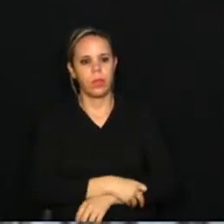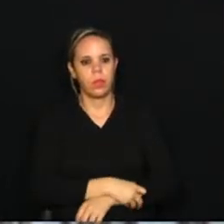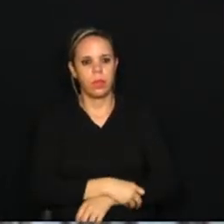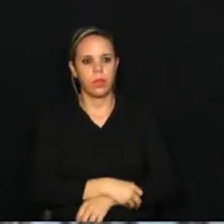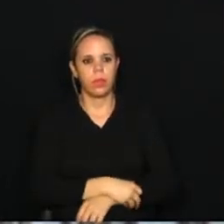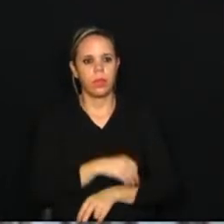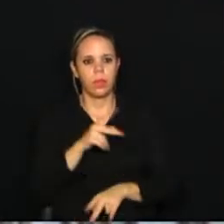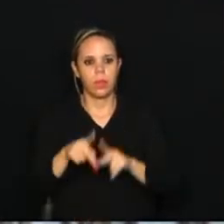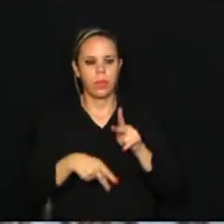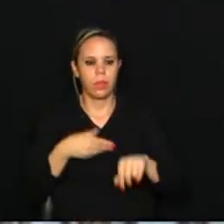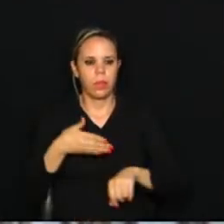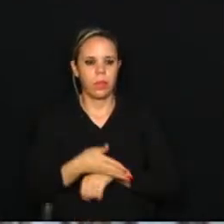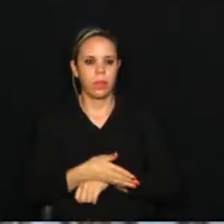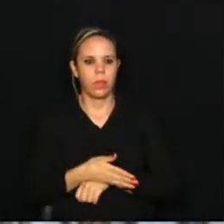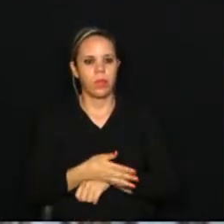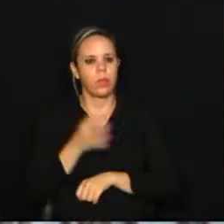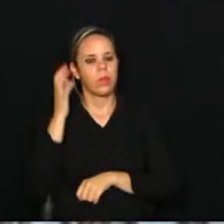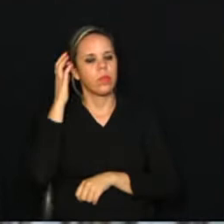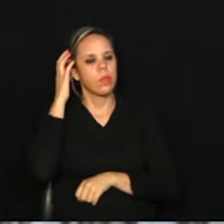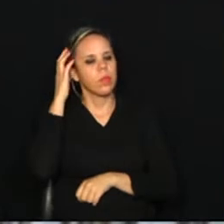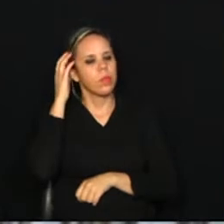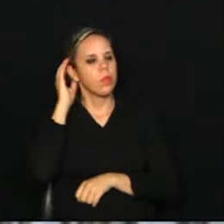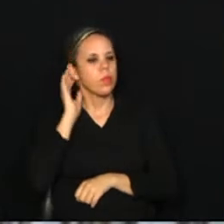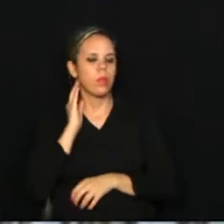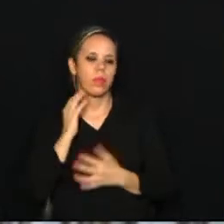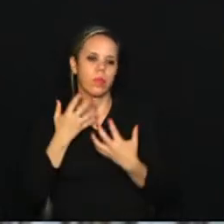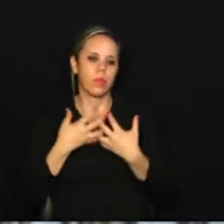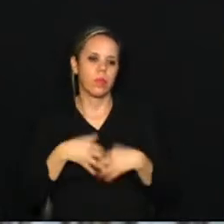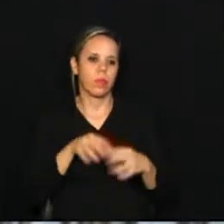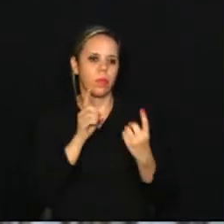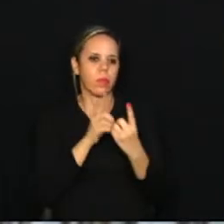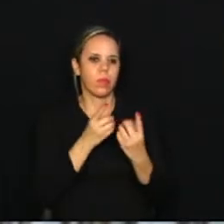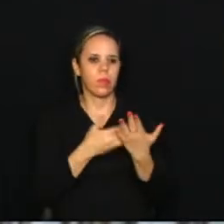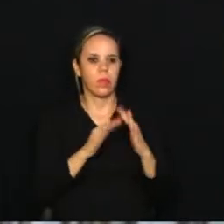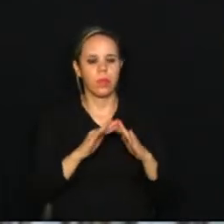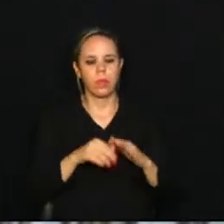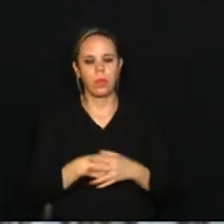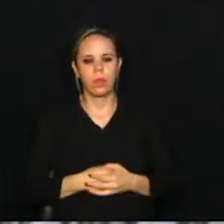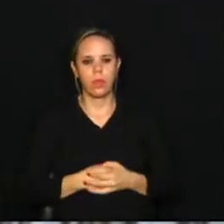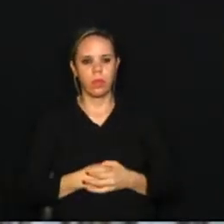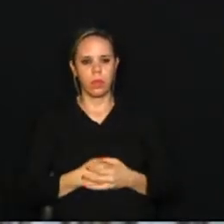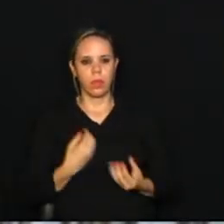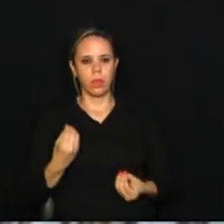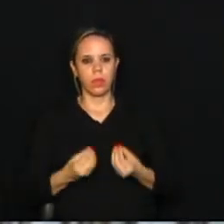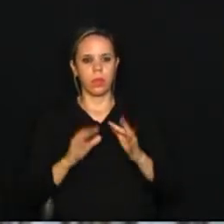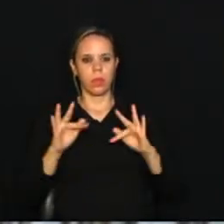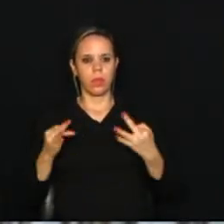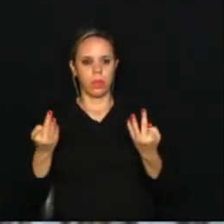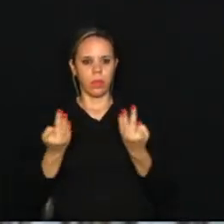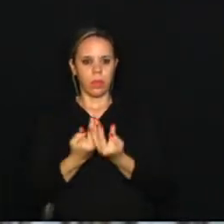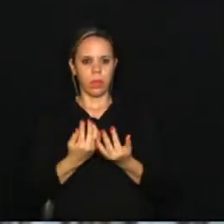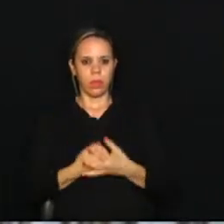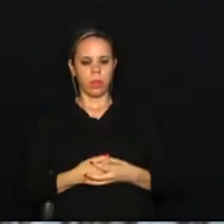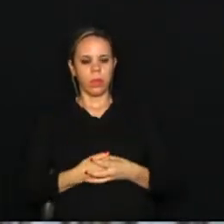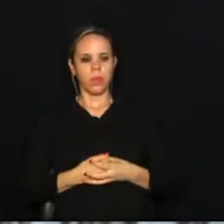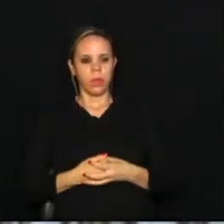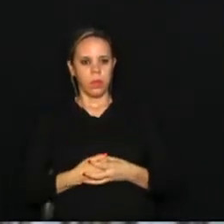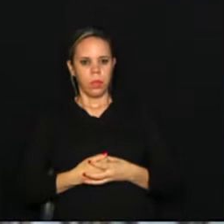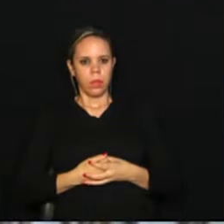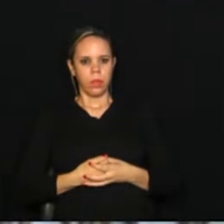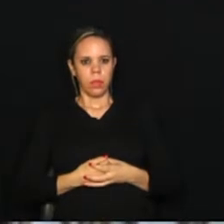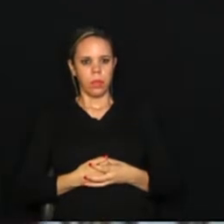que estão envolvidos com o funcionamento da escola, com os familiares e com